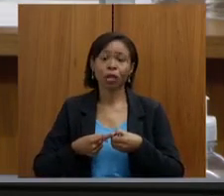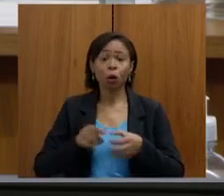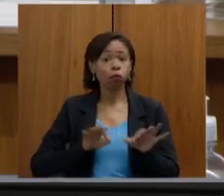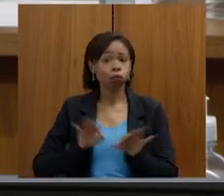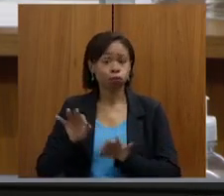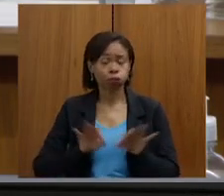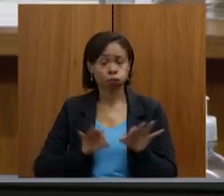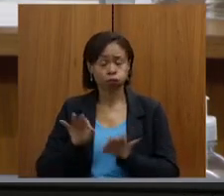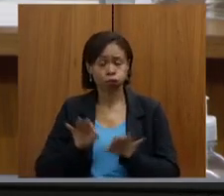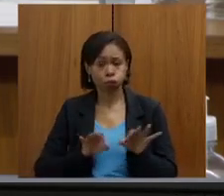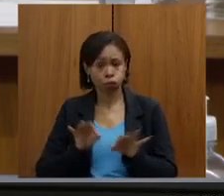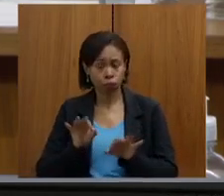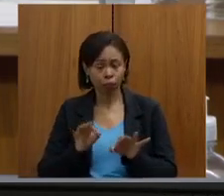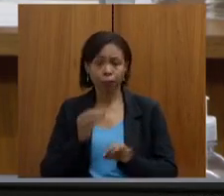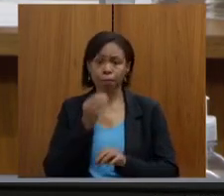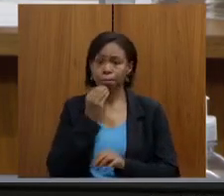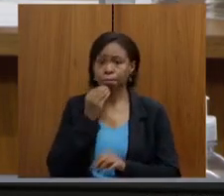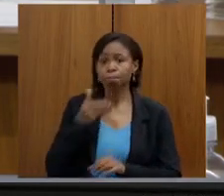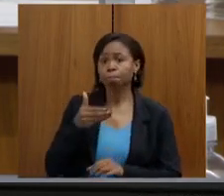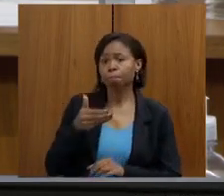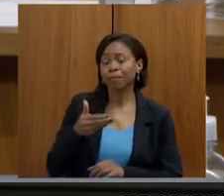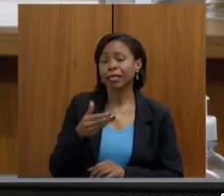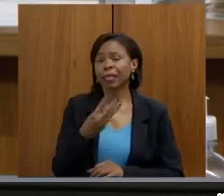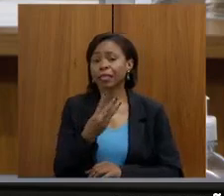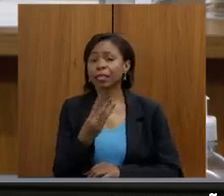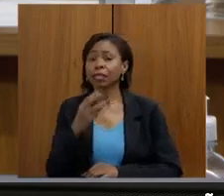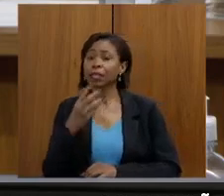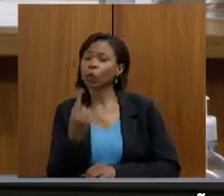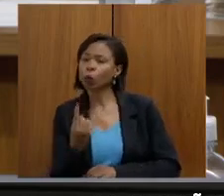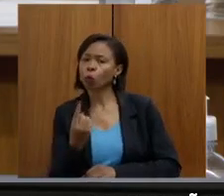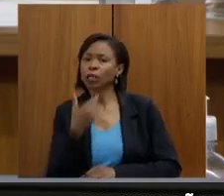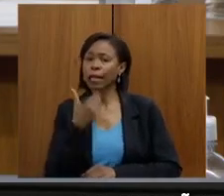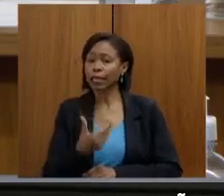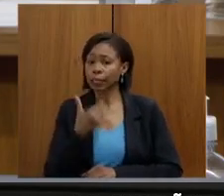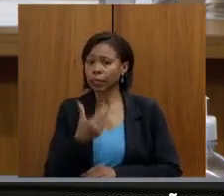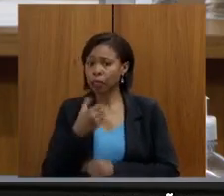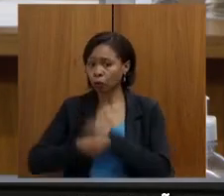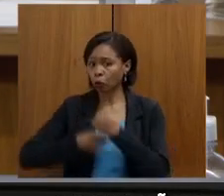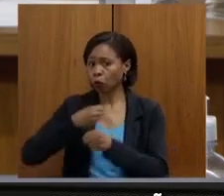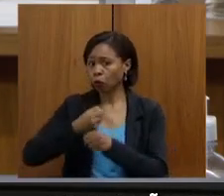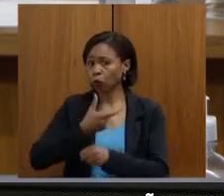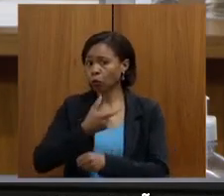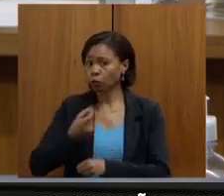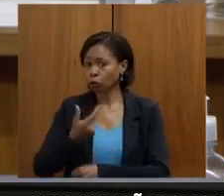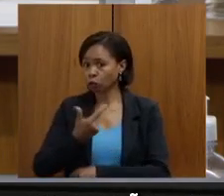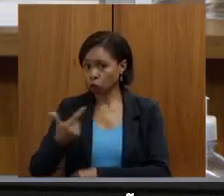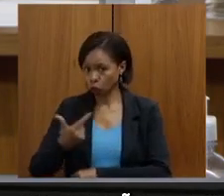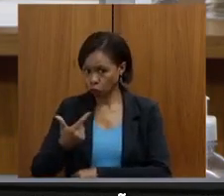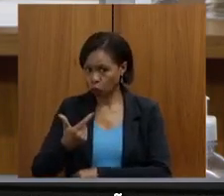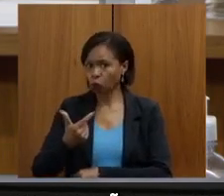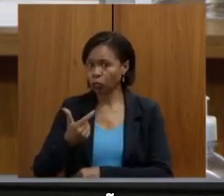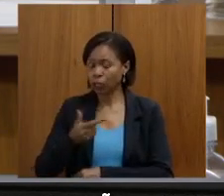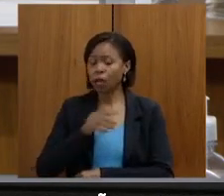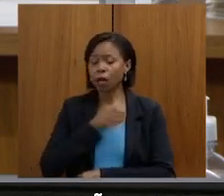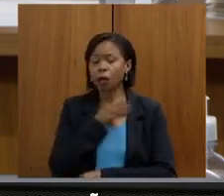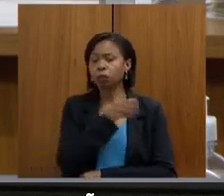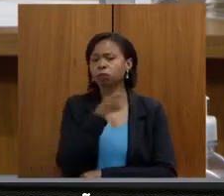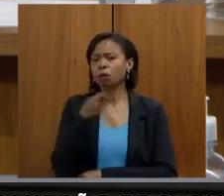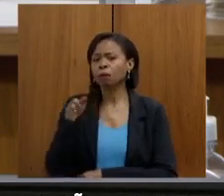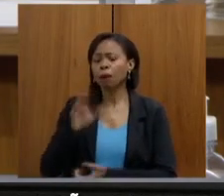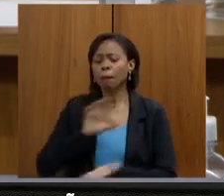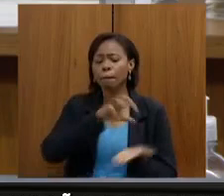planejamento é que possamos em 31 dedezembro de 2022 estar presentes em